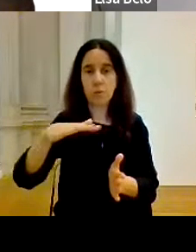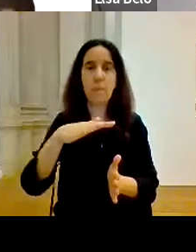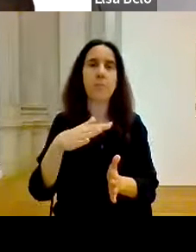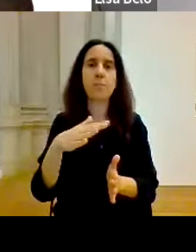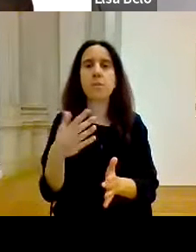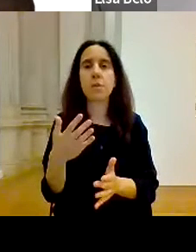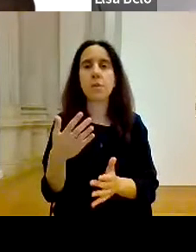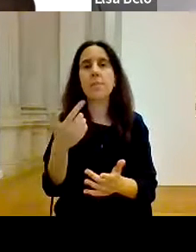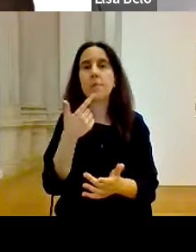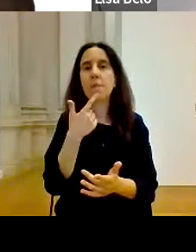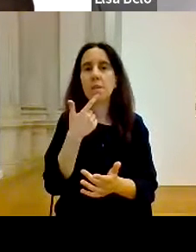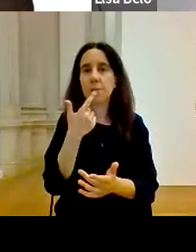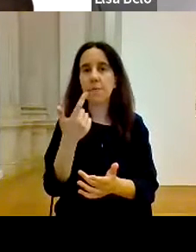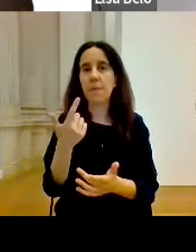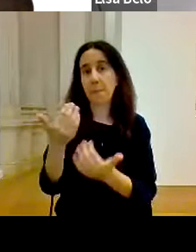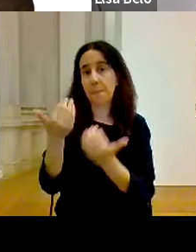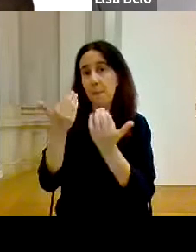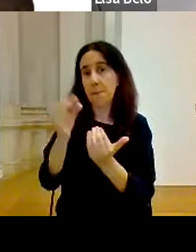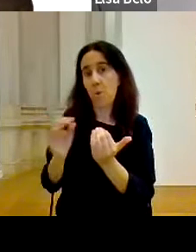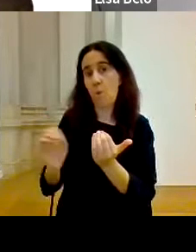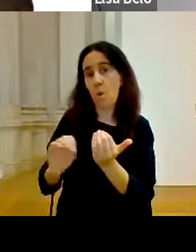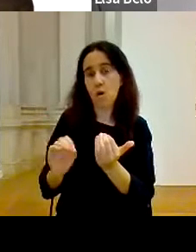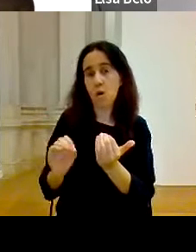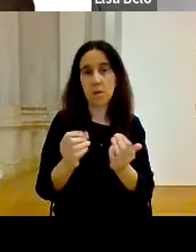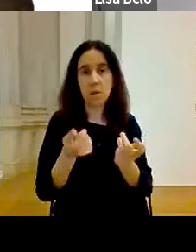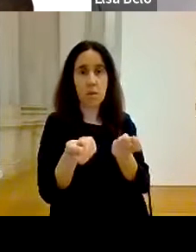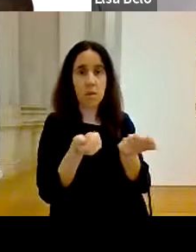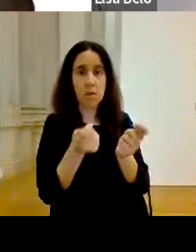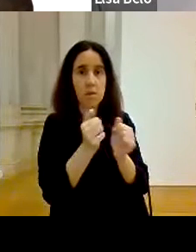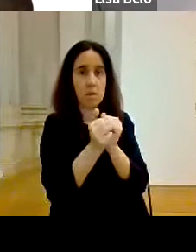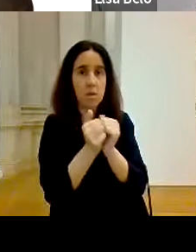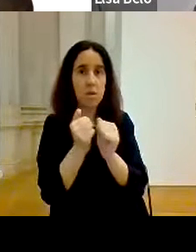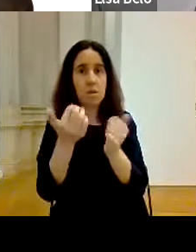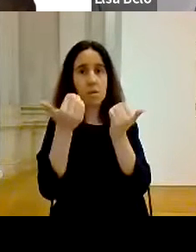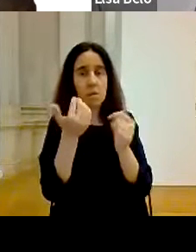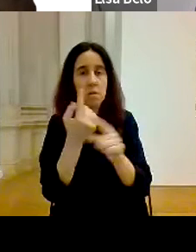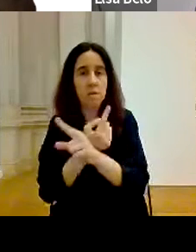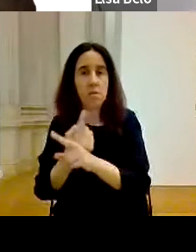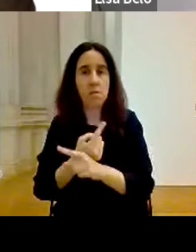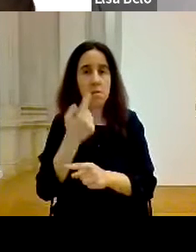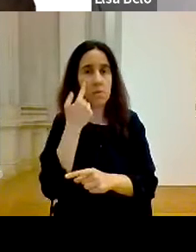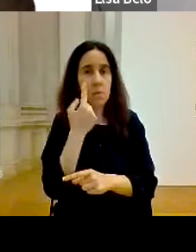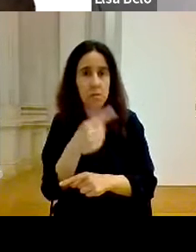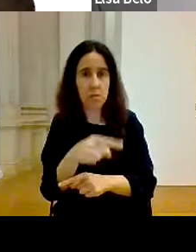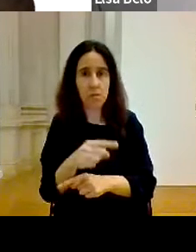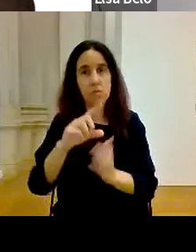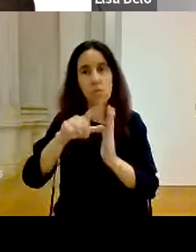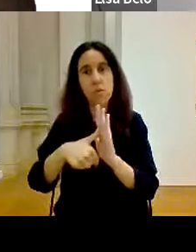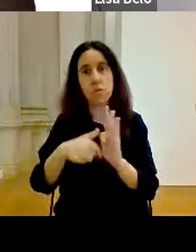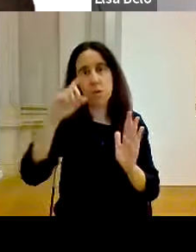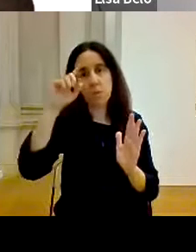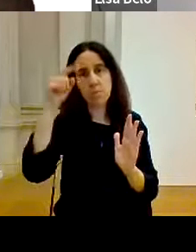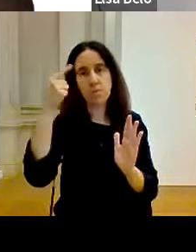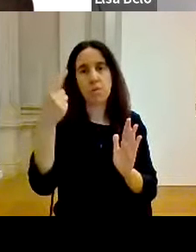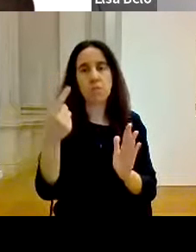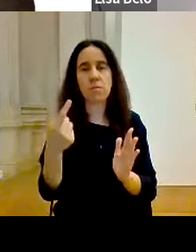digamos, na ausência de melhor informação, gerimos a documentação, a informação, o conhecimento que temos do projeto com aquilo que sabemos. E,